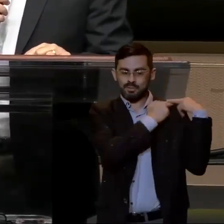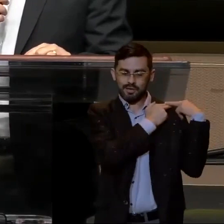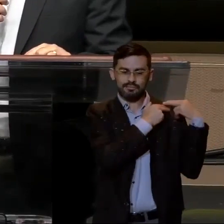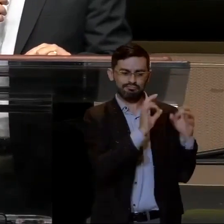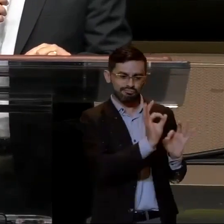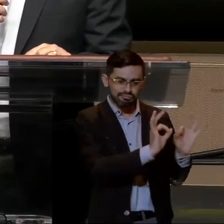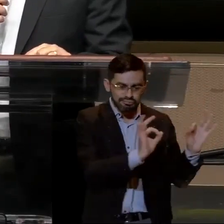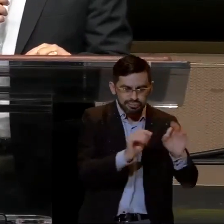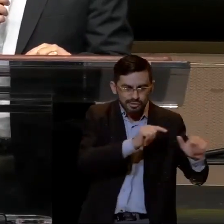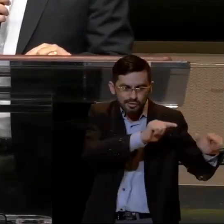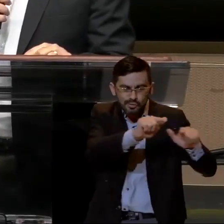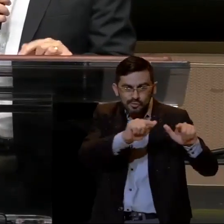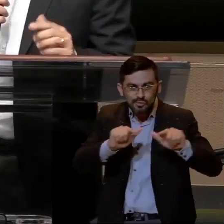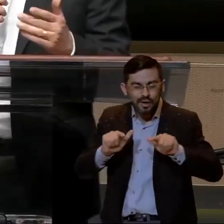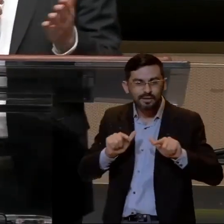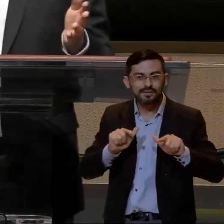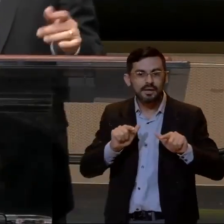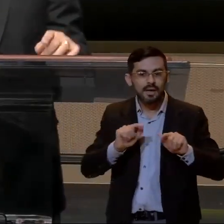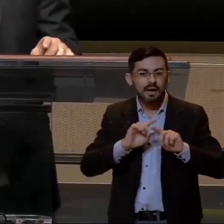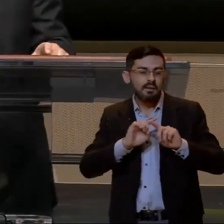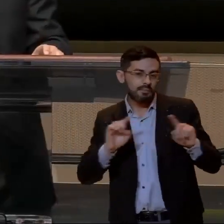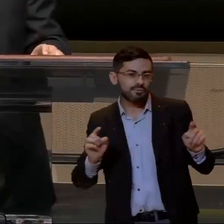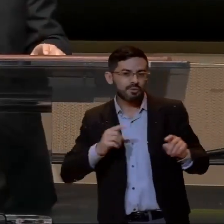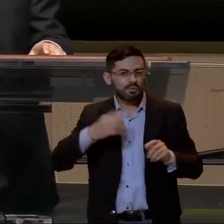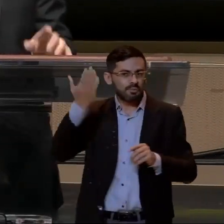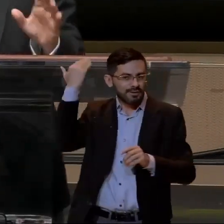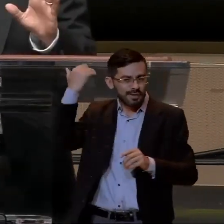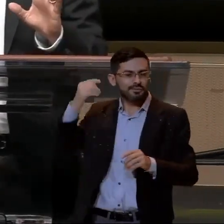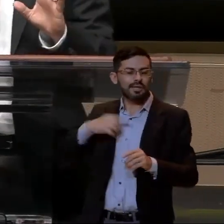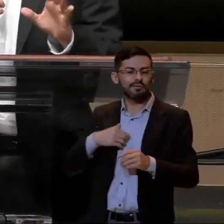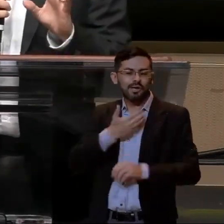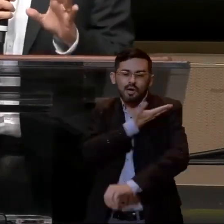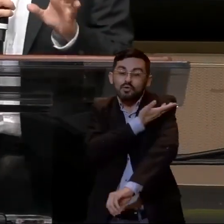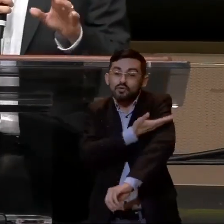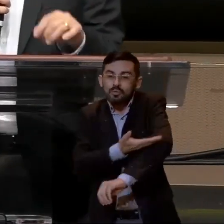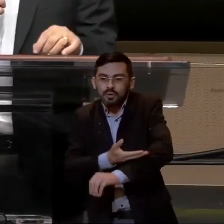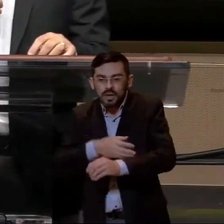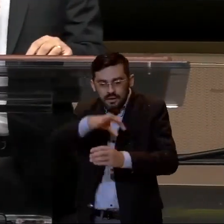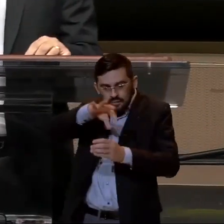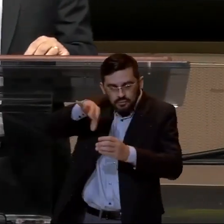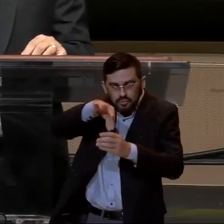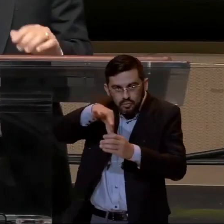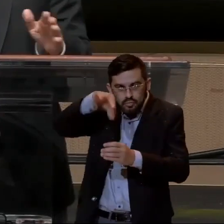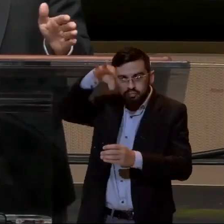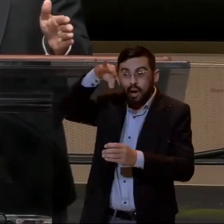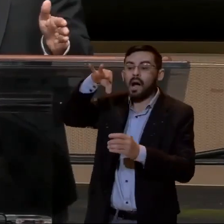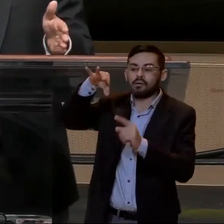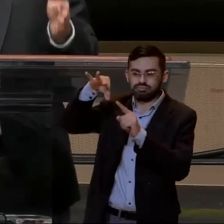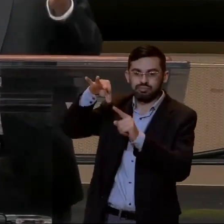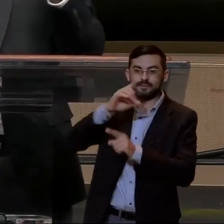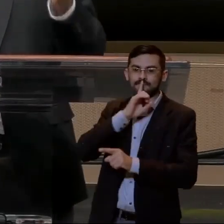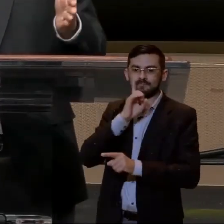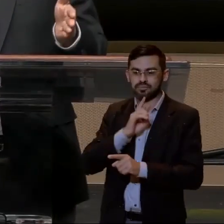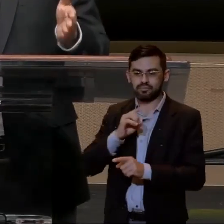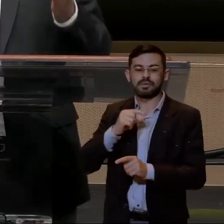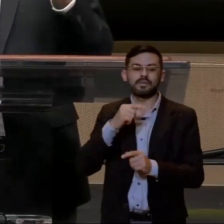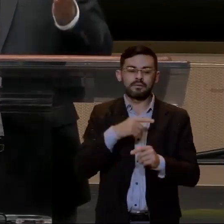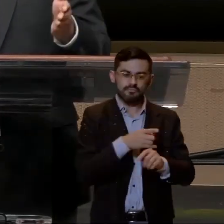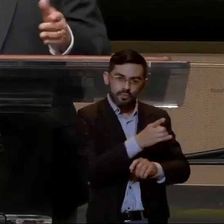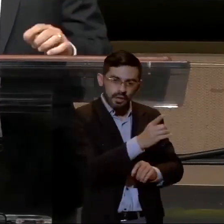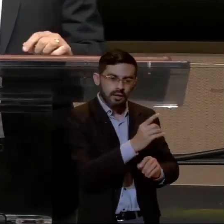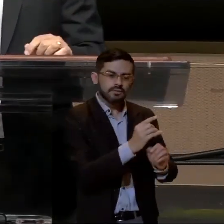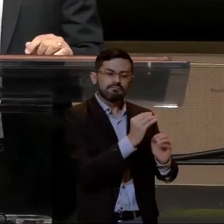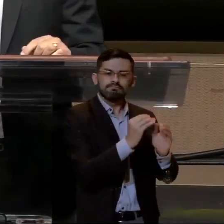aquele trabalho diário. Conforme o costume dos sacerdotes, ele havia sido escolhido por sorteio para queimar